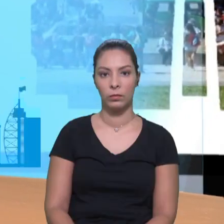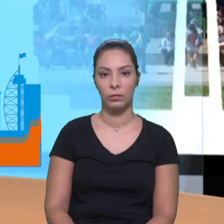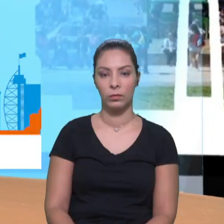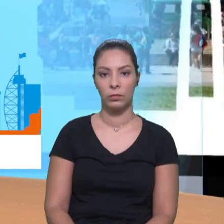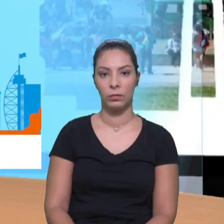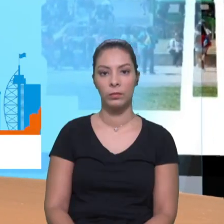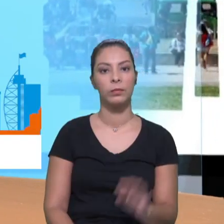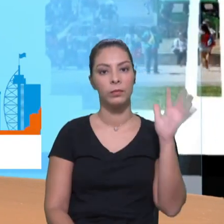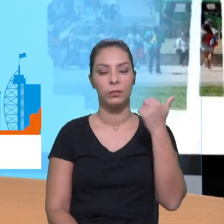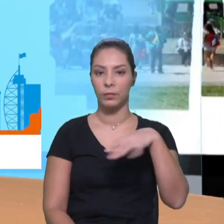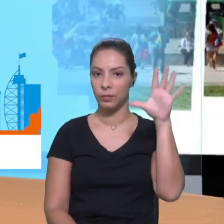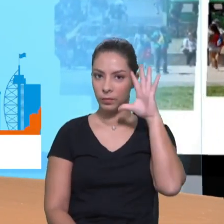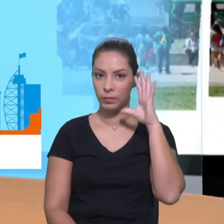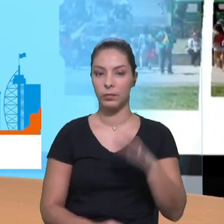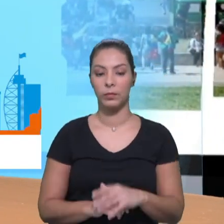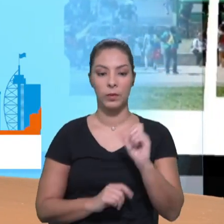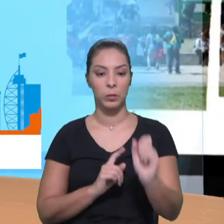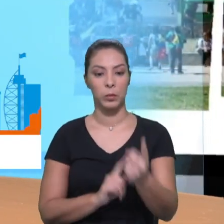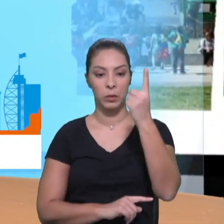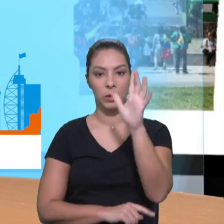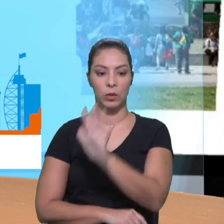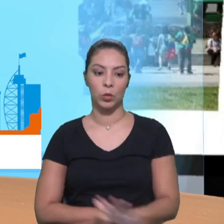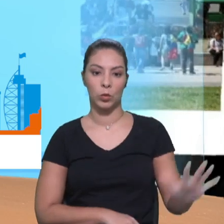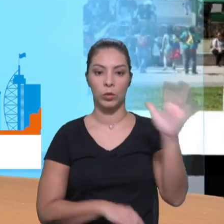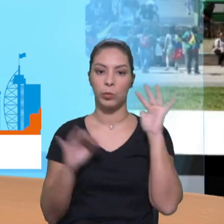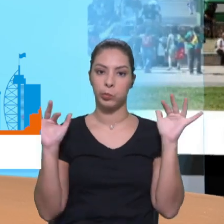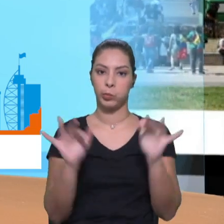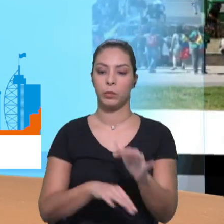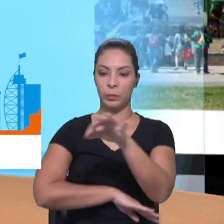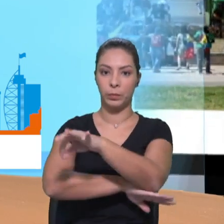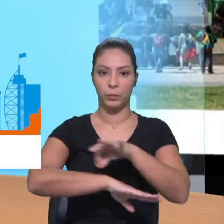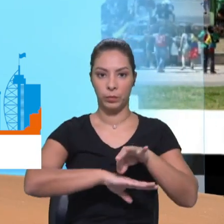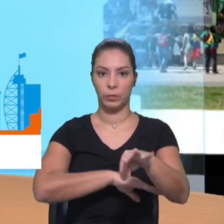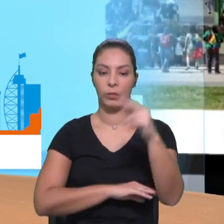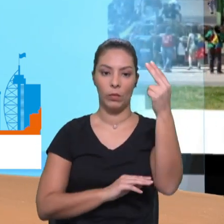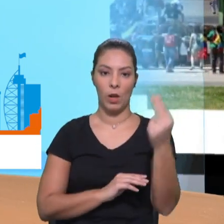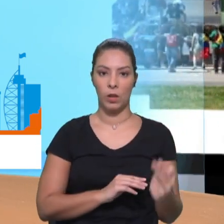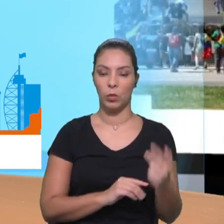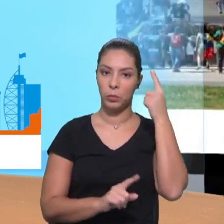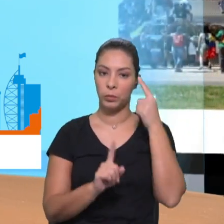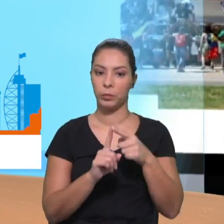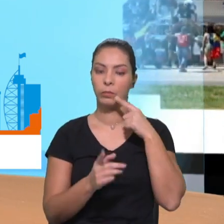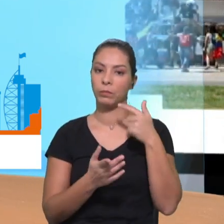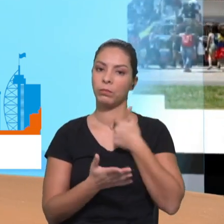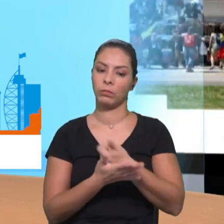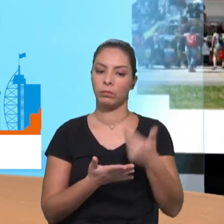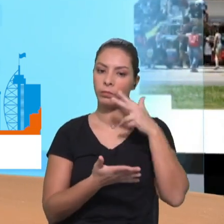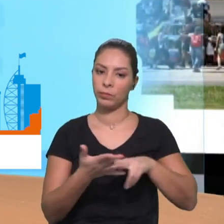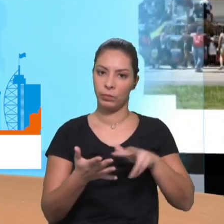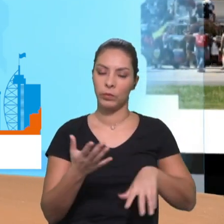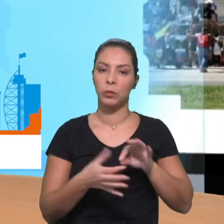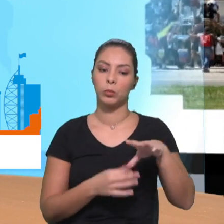Olá, uma boa tarde. A primeira Jornada Nacional de Arquitetura e Artes para a Liturgia acontece sábado, em